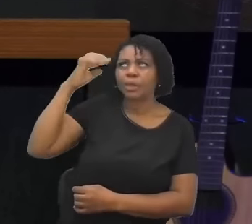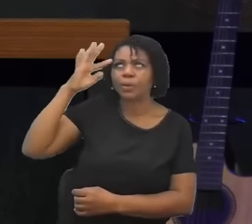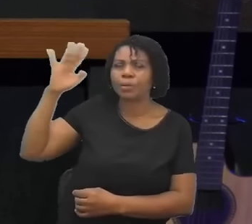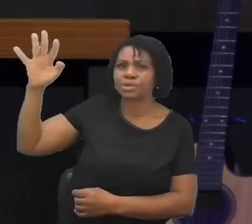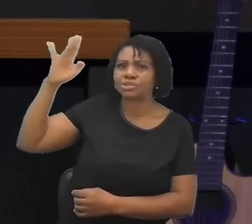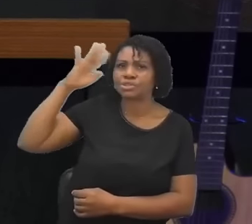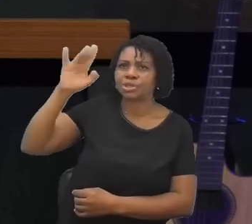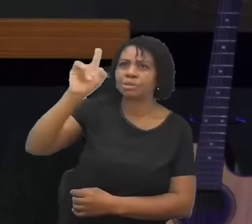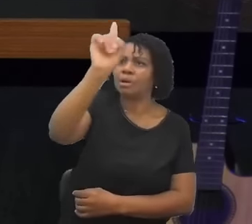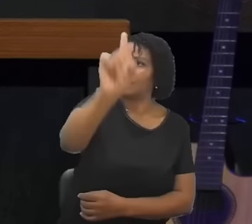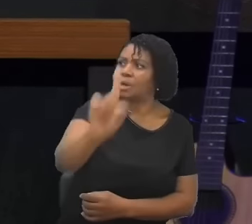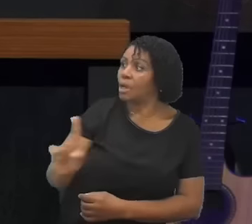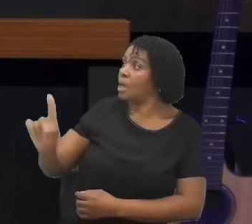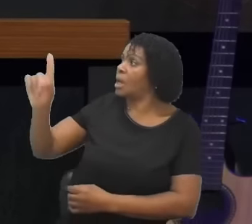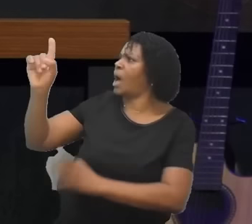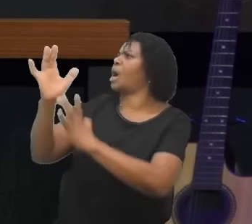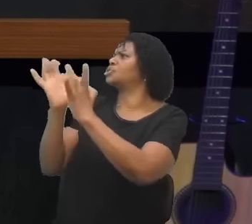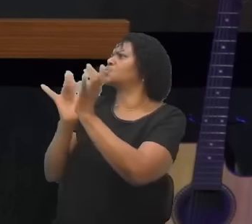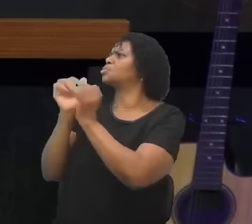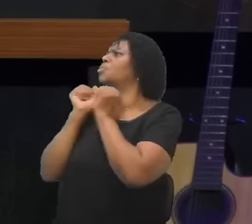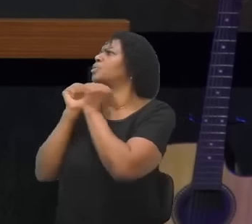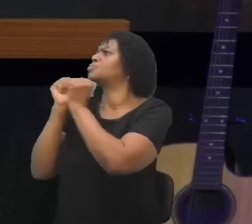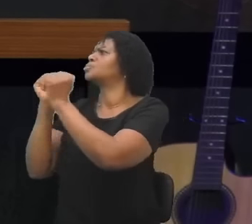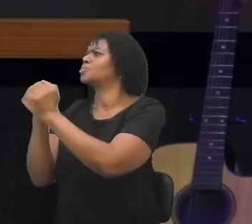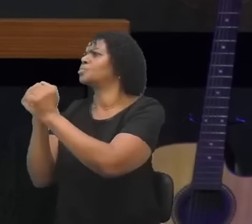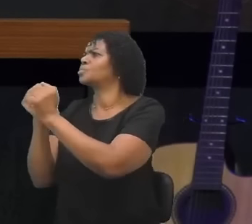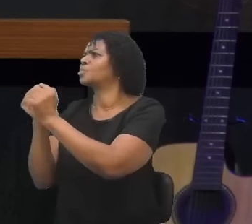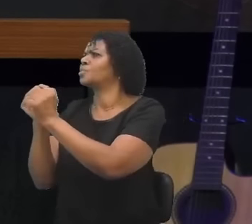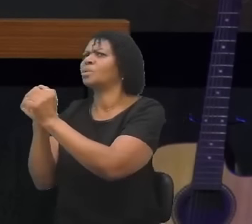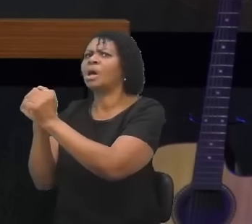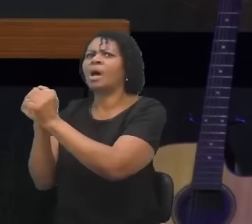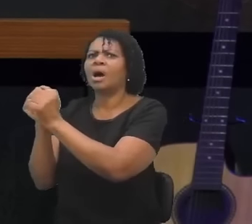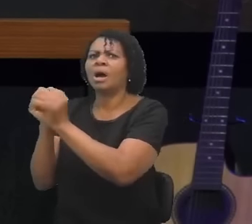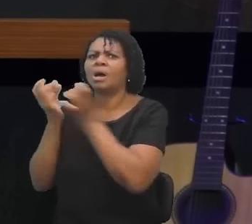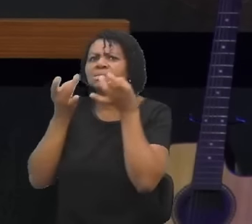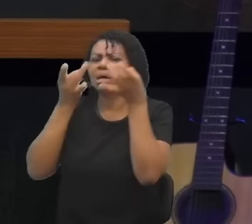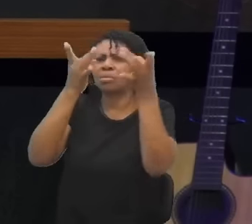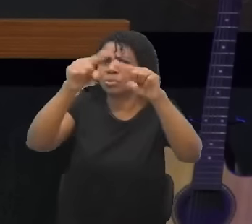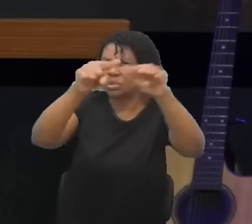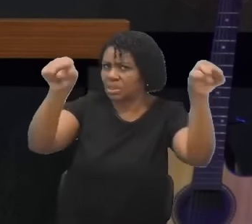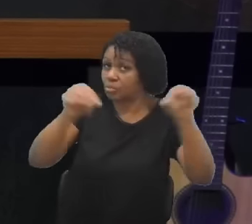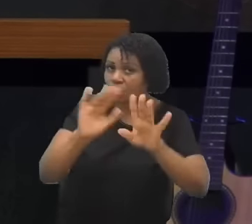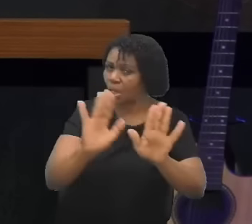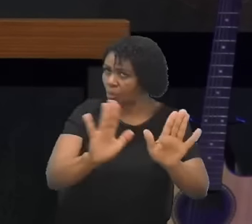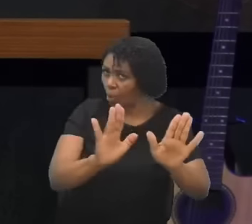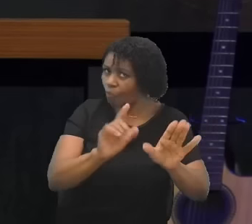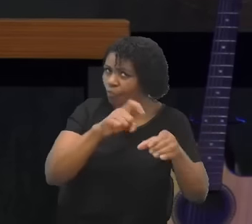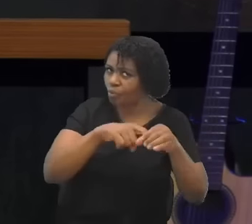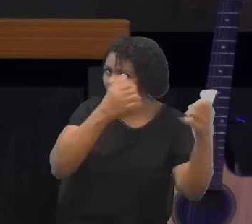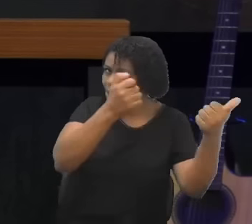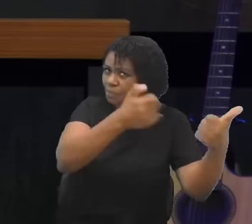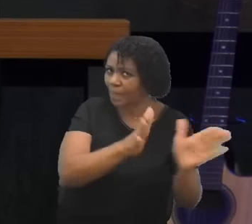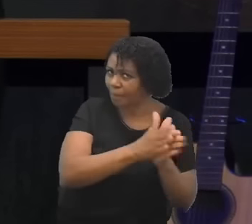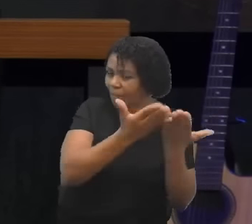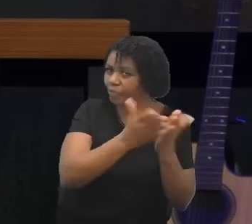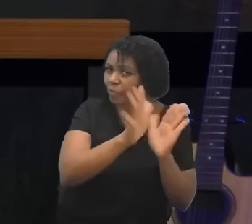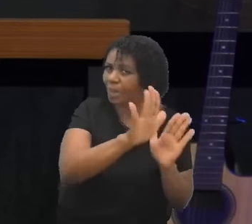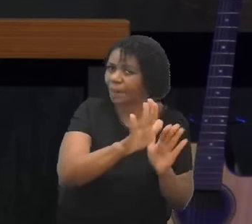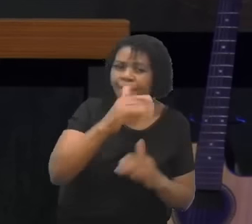cenário. Ele falou, Jesus, eu quero ir contigo. Aí você fala, você deixou a sala do trono? Não, nós já estamos voltando. E aí